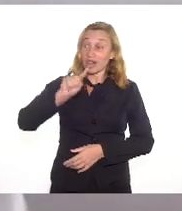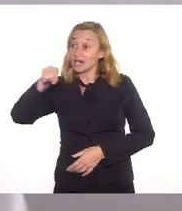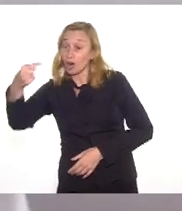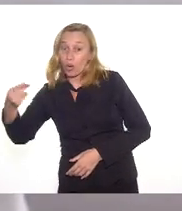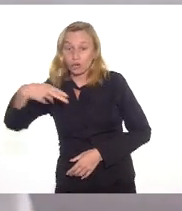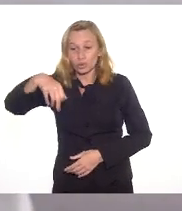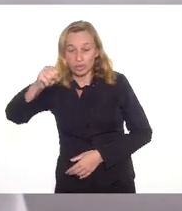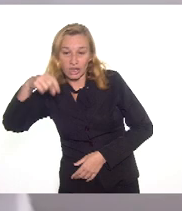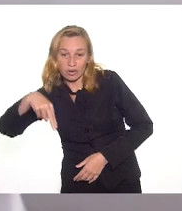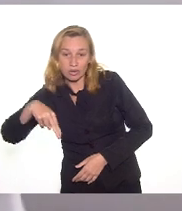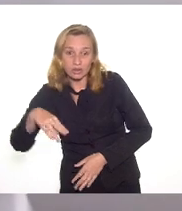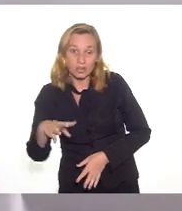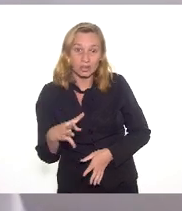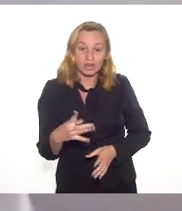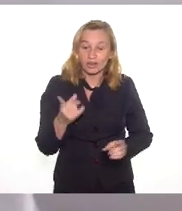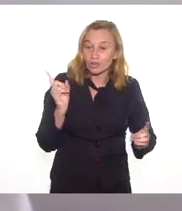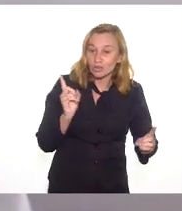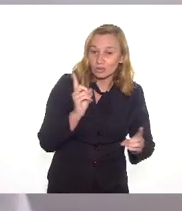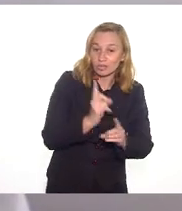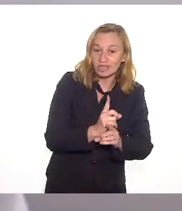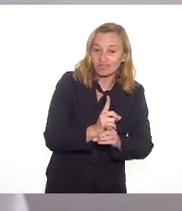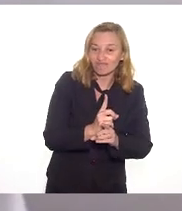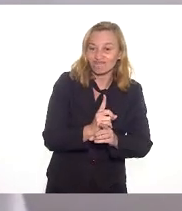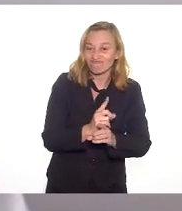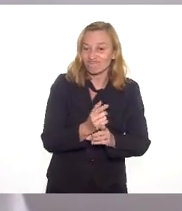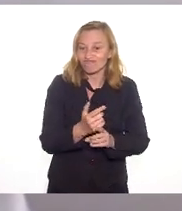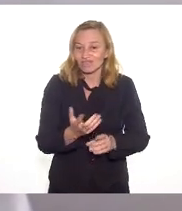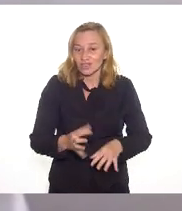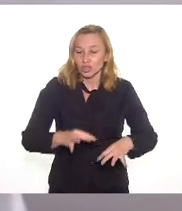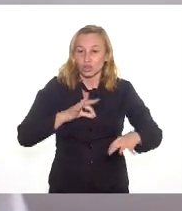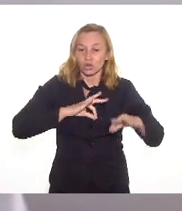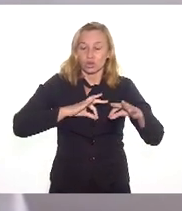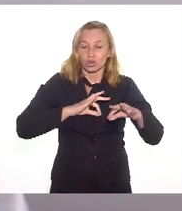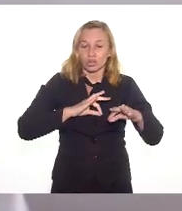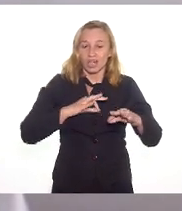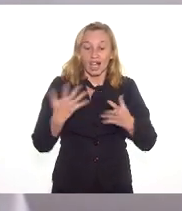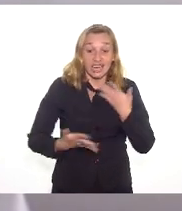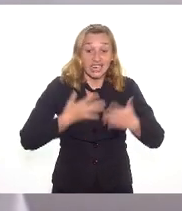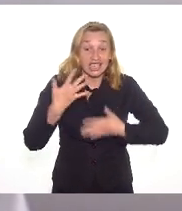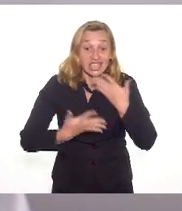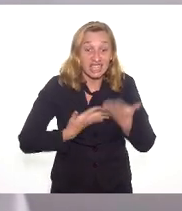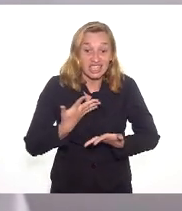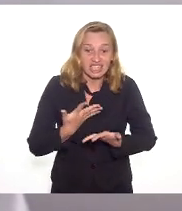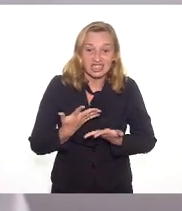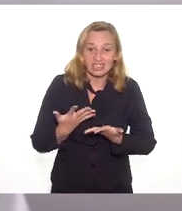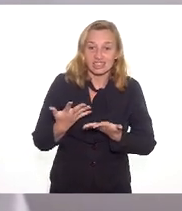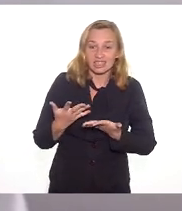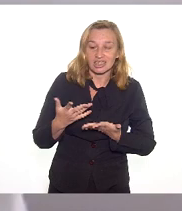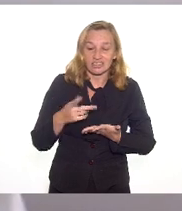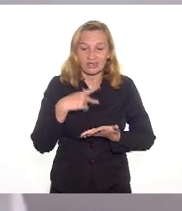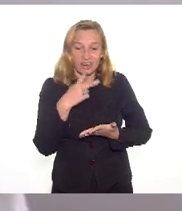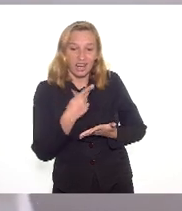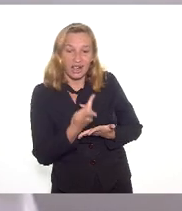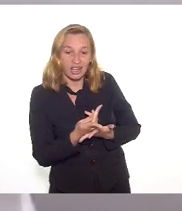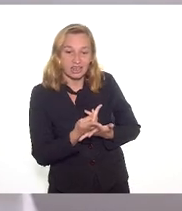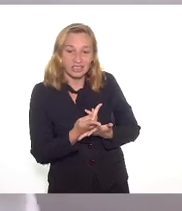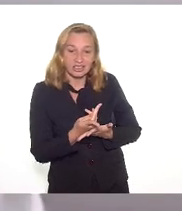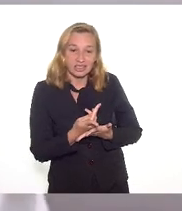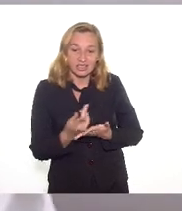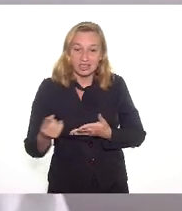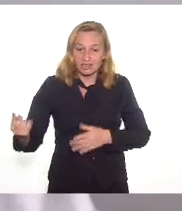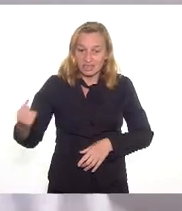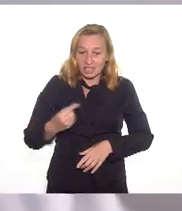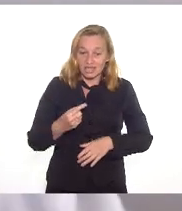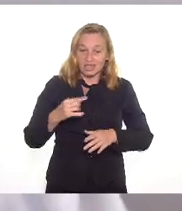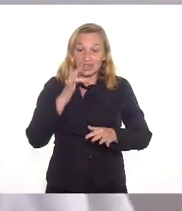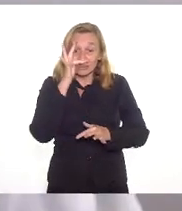Nelson, despedida não dá nenhum prazer. Para parar com essa mania de sofrer, trouxe aqui